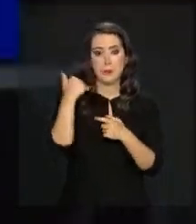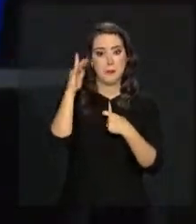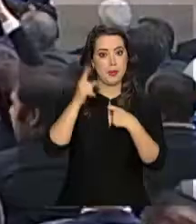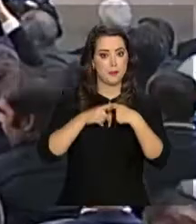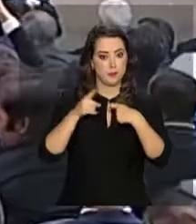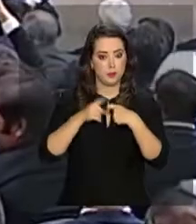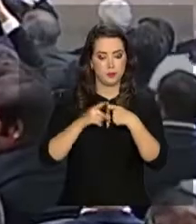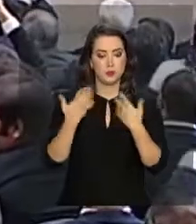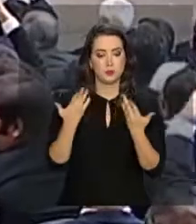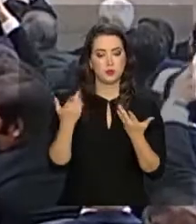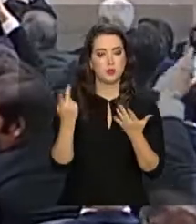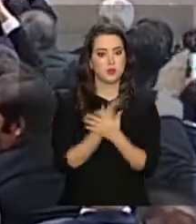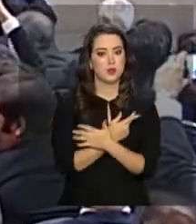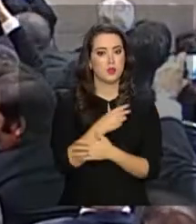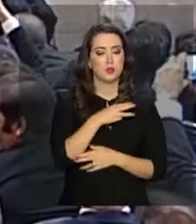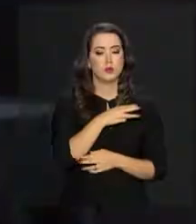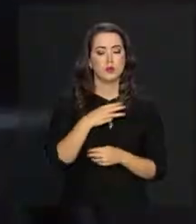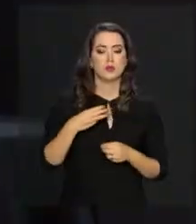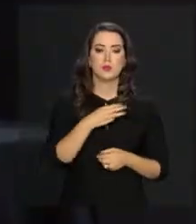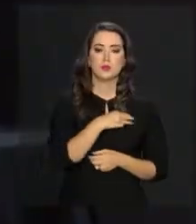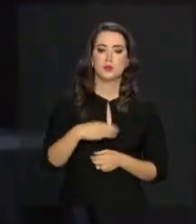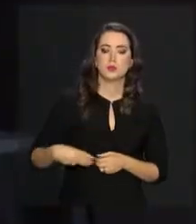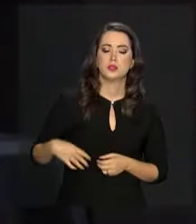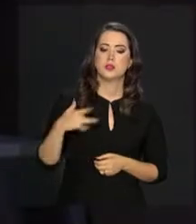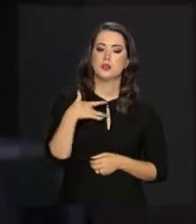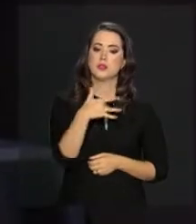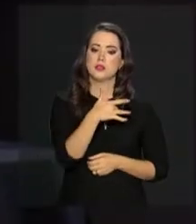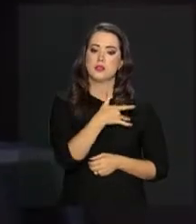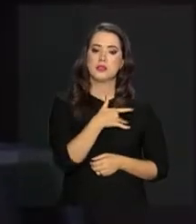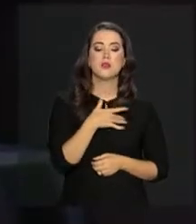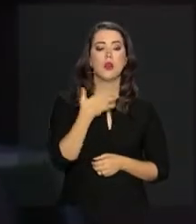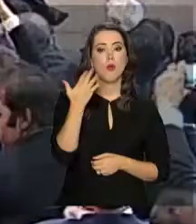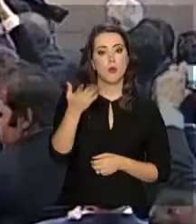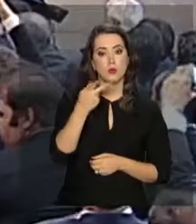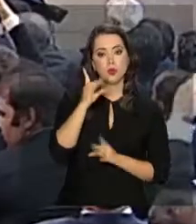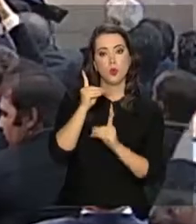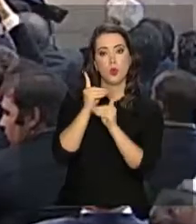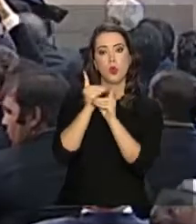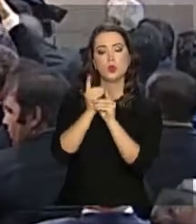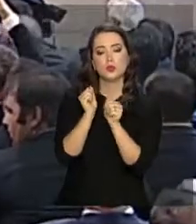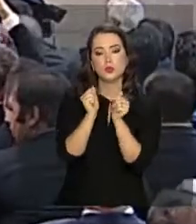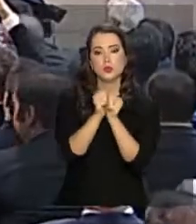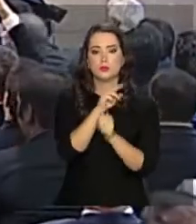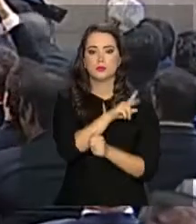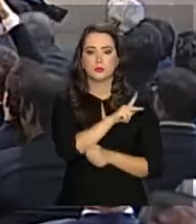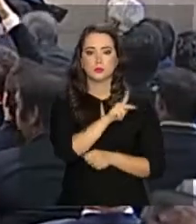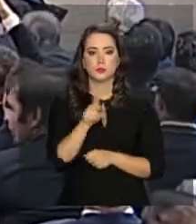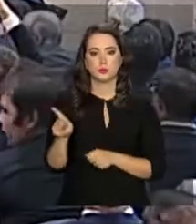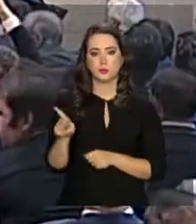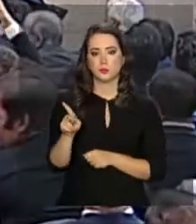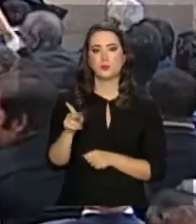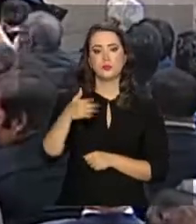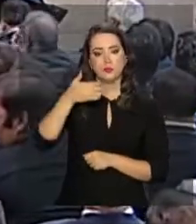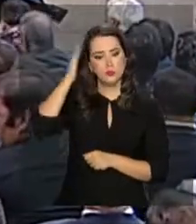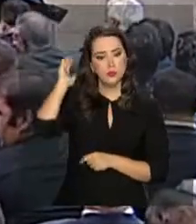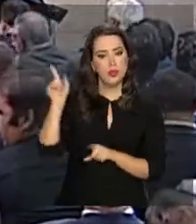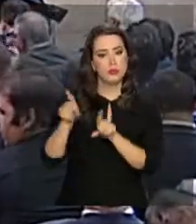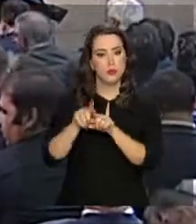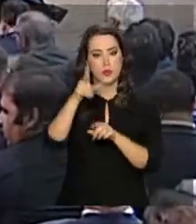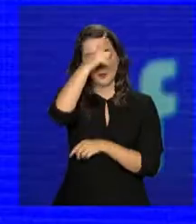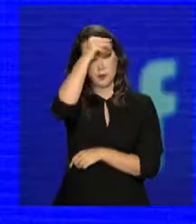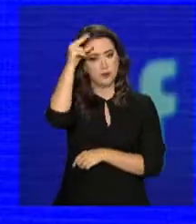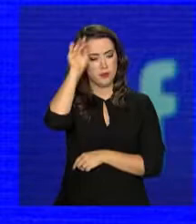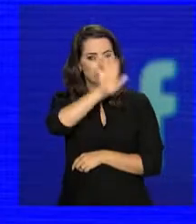médicos foi feita pelo ministro da saúde gilberto occhi durante encontro do presidente michel temer com prefeitos de todo o país